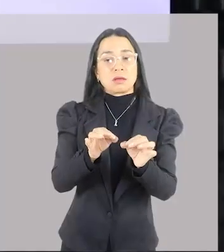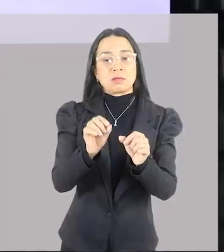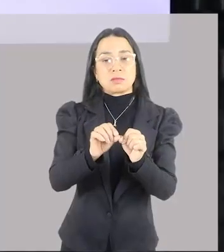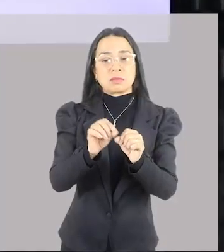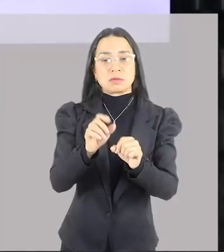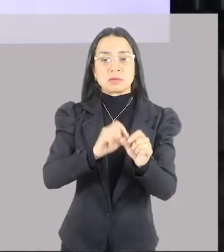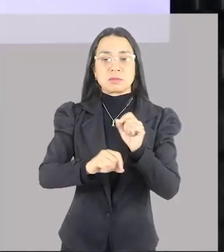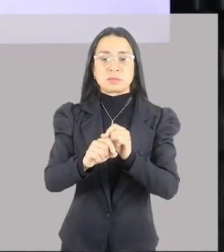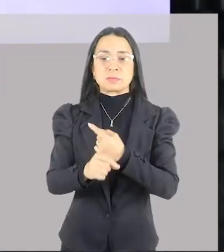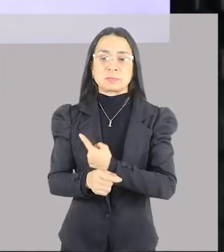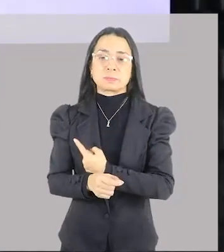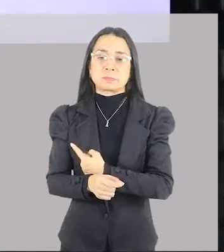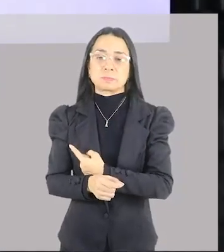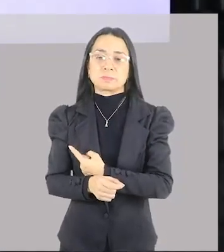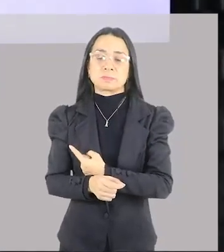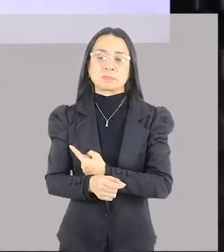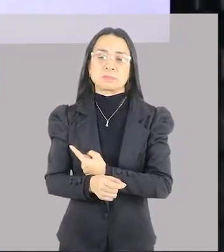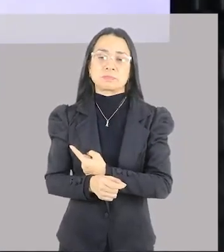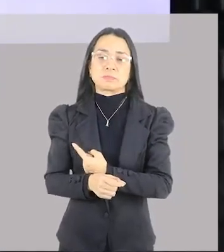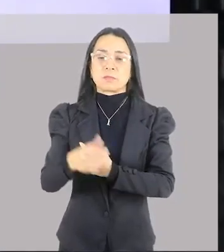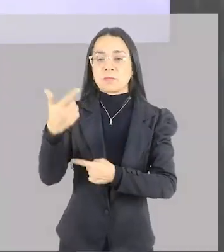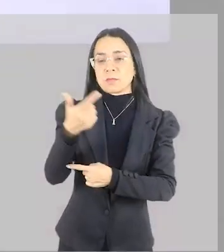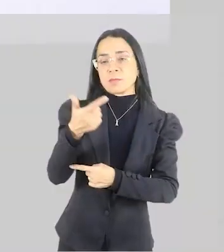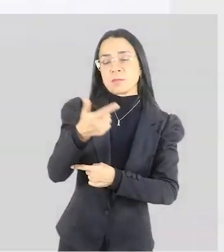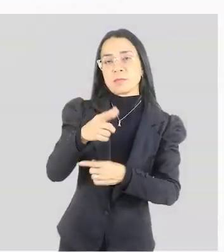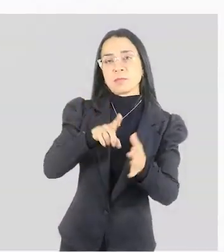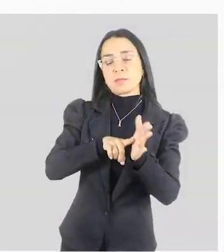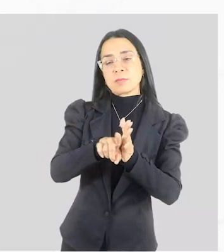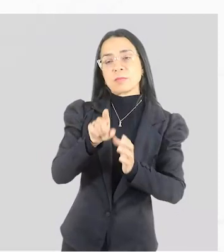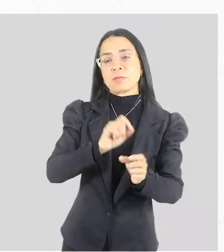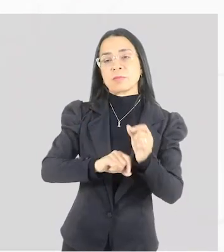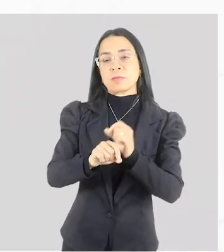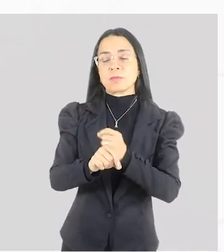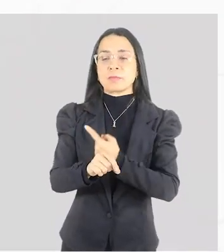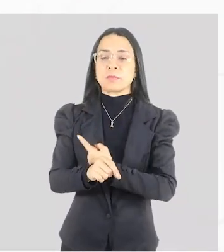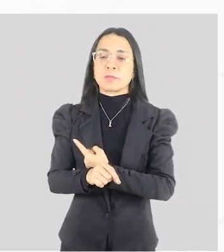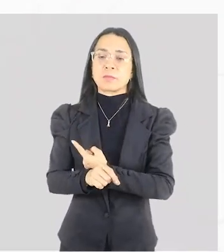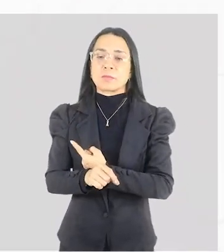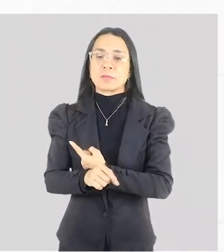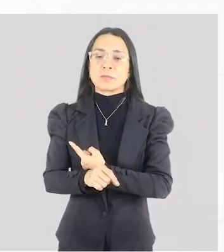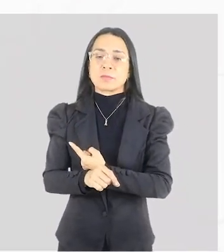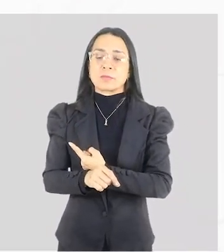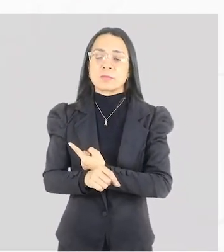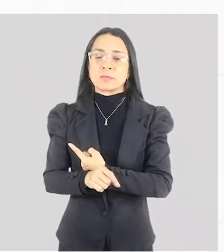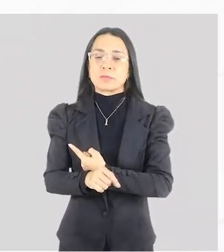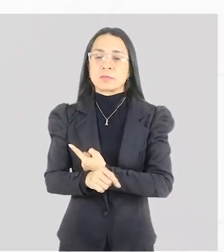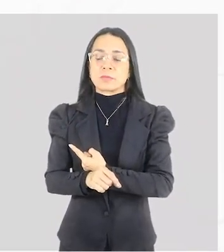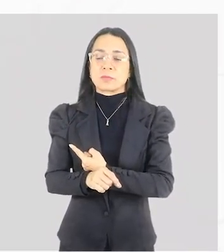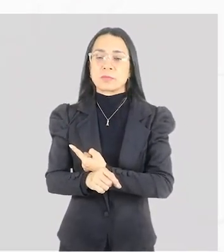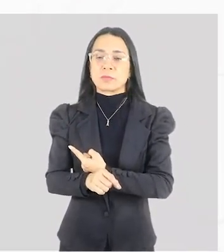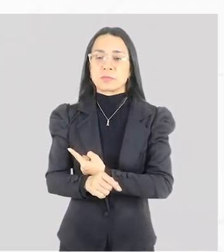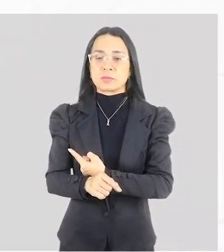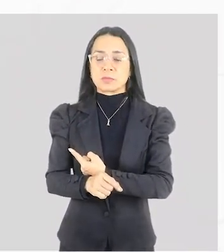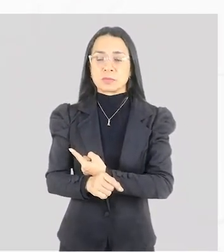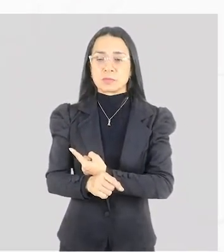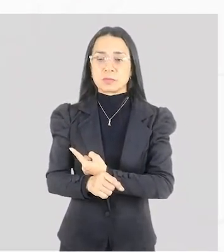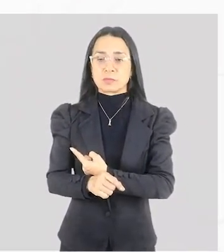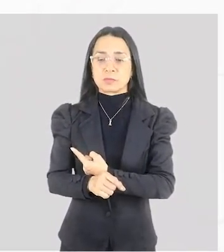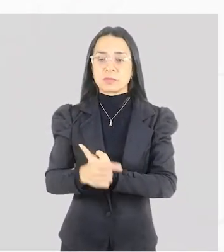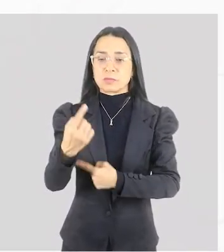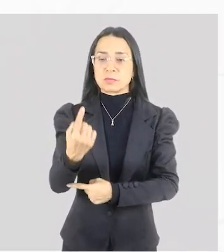das formas, ok? E aí a segunda questão e última questão, nós temos aqui